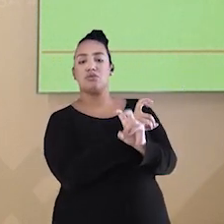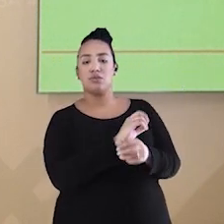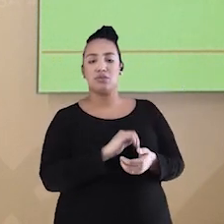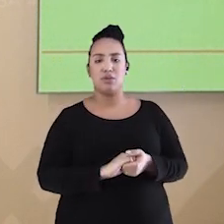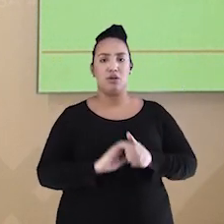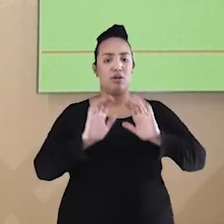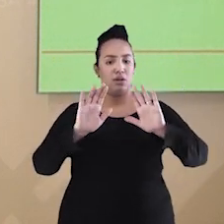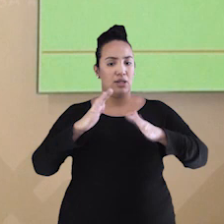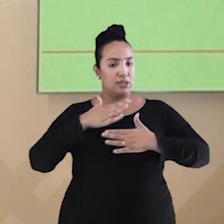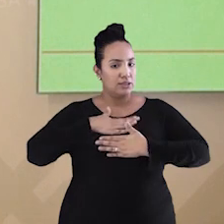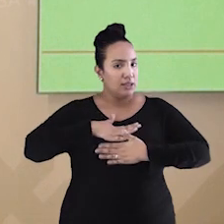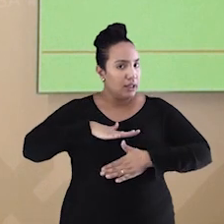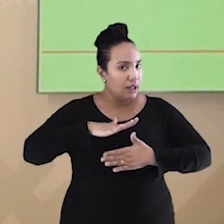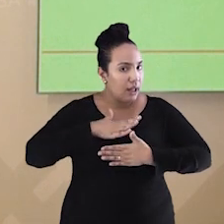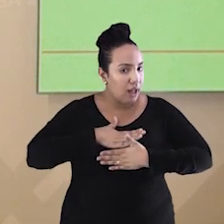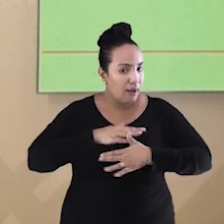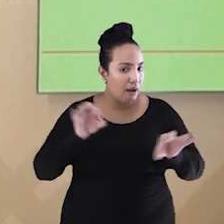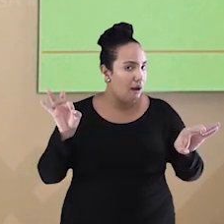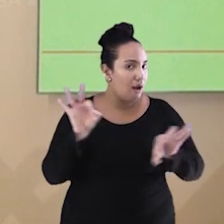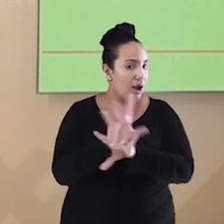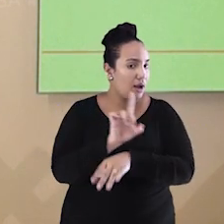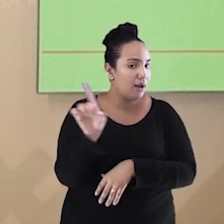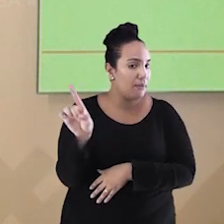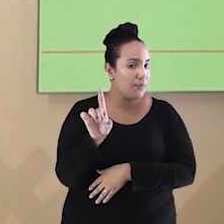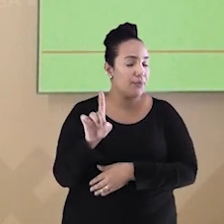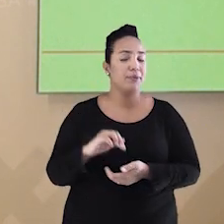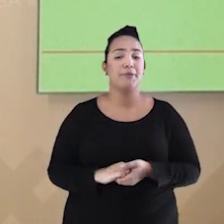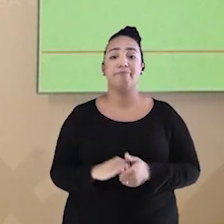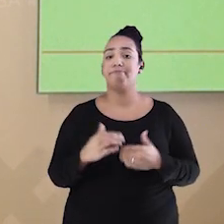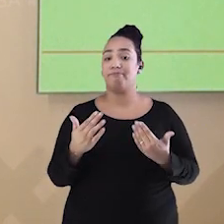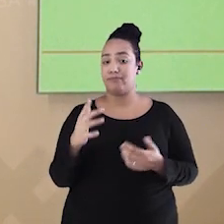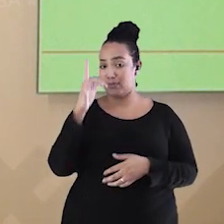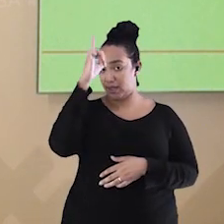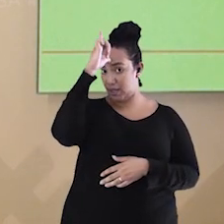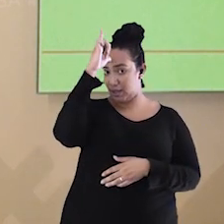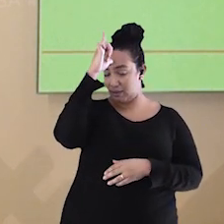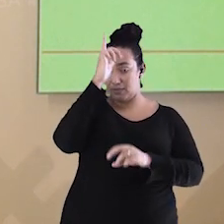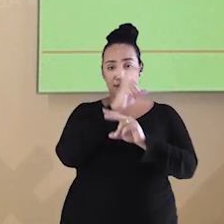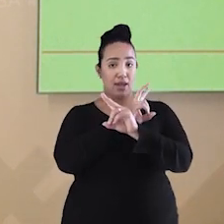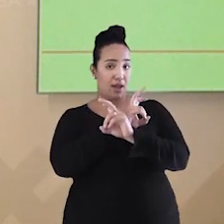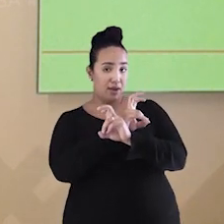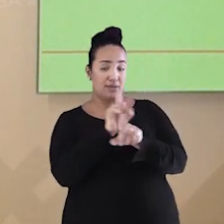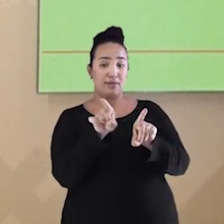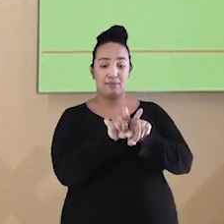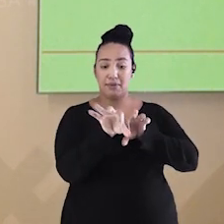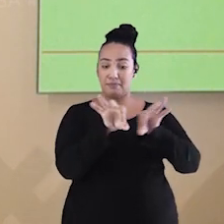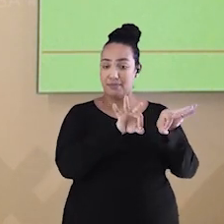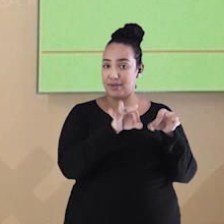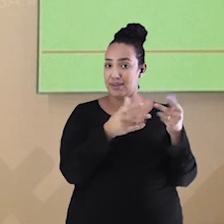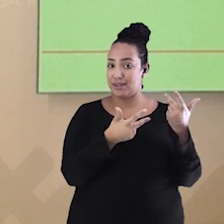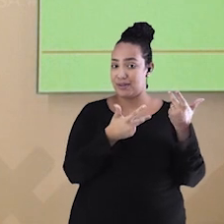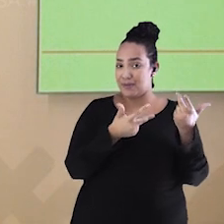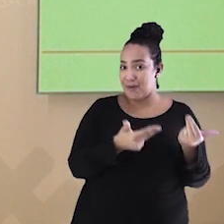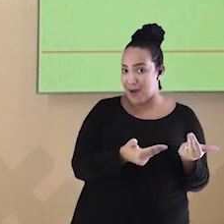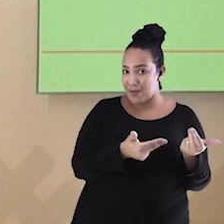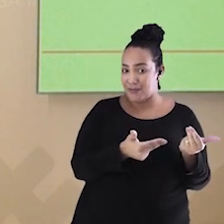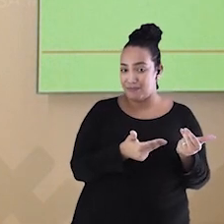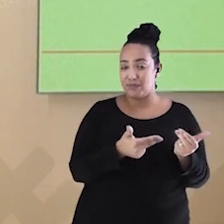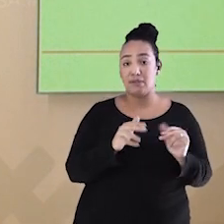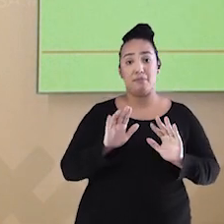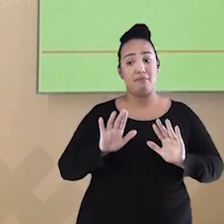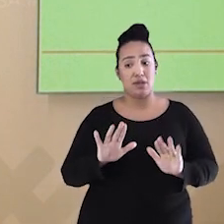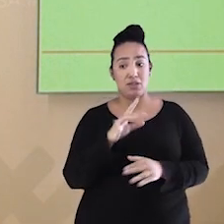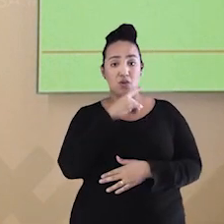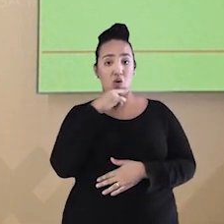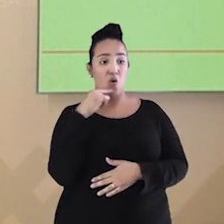Áustria. Mas calma, que não acaba por aí não. A Alemanha e a Áustria compartilhavam os mesmos planos de guerra. E